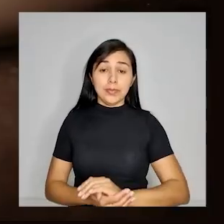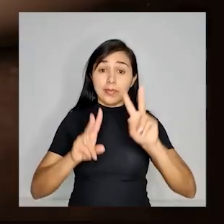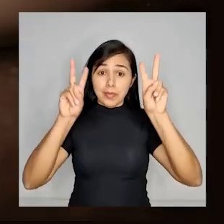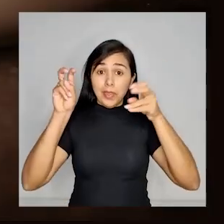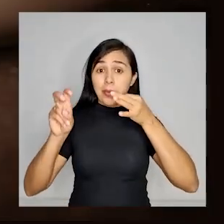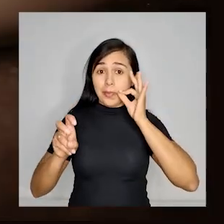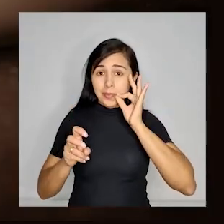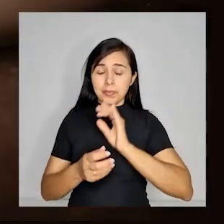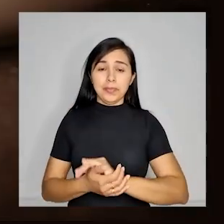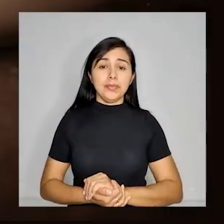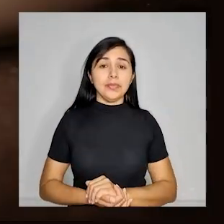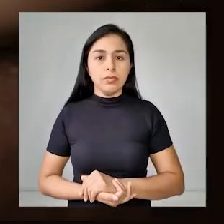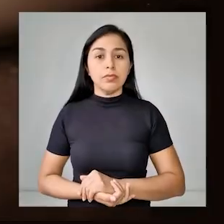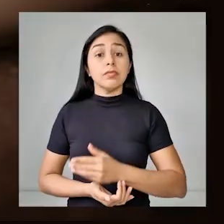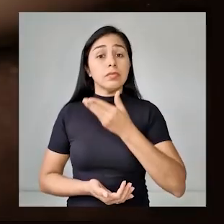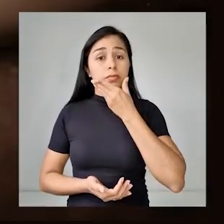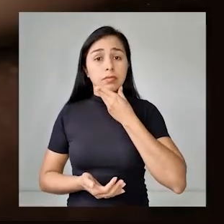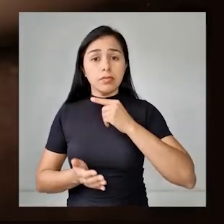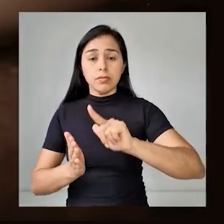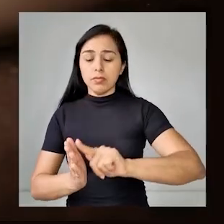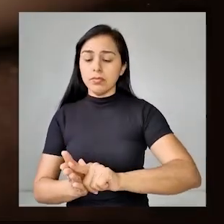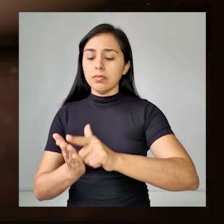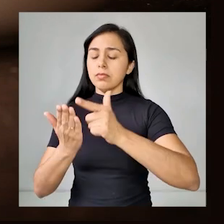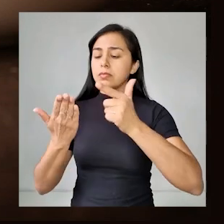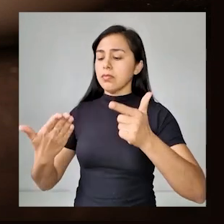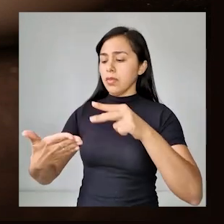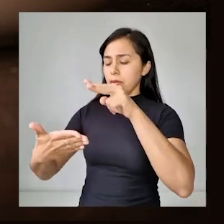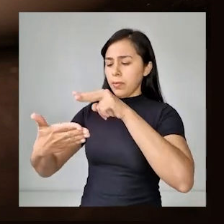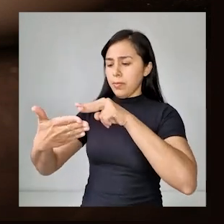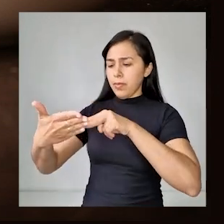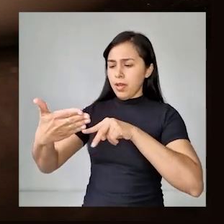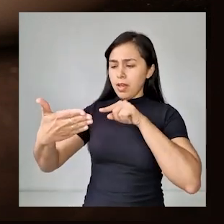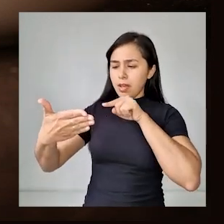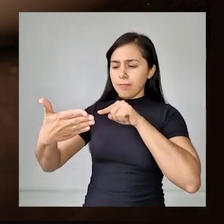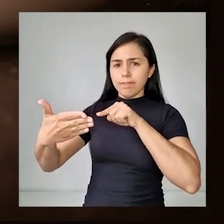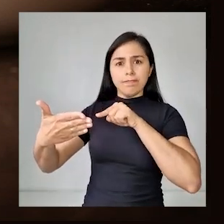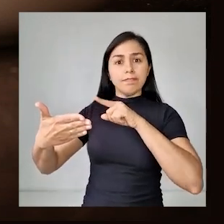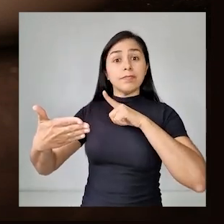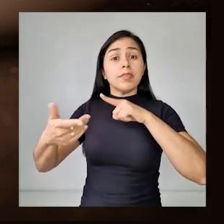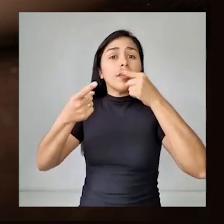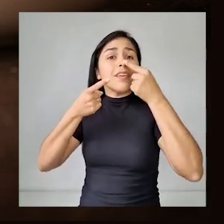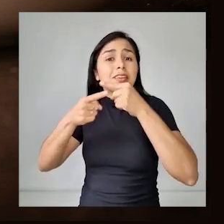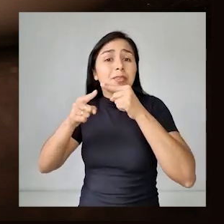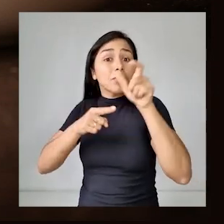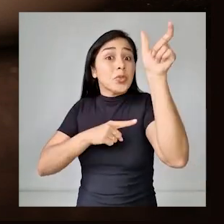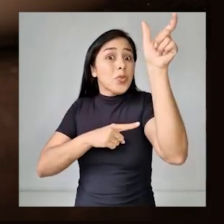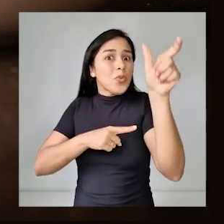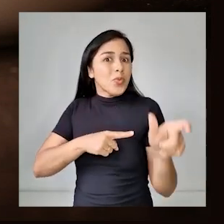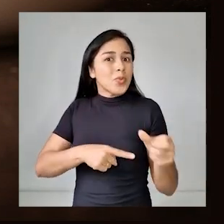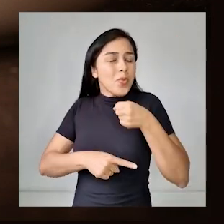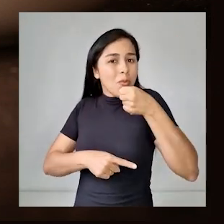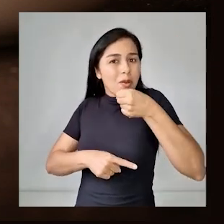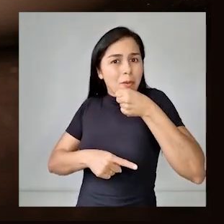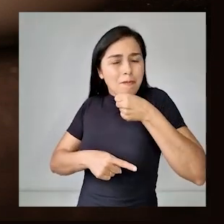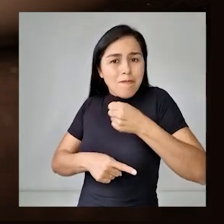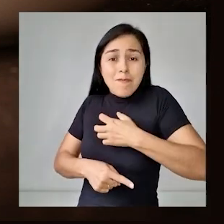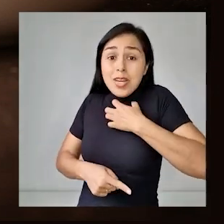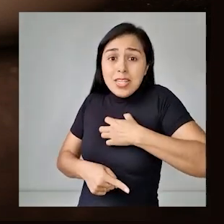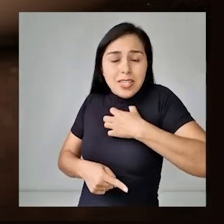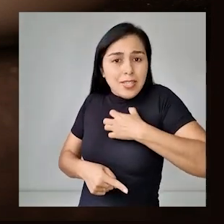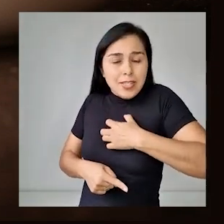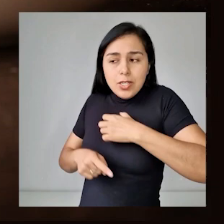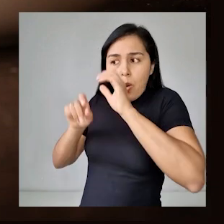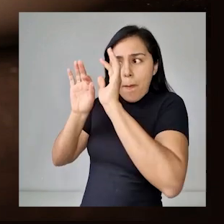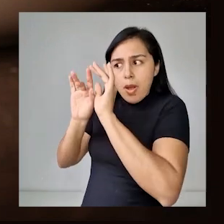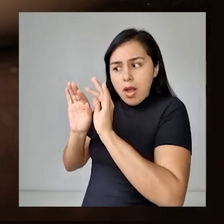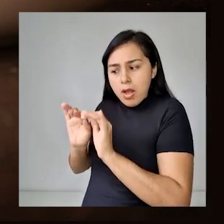Cafezinho, Rubem Braga. Leio a reclamação de um repórter irritado que precisava falar com um delegado e